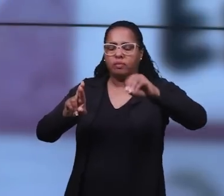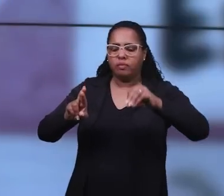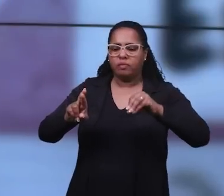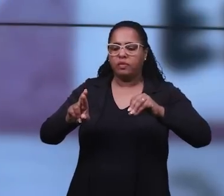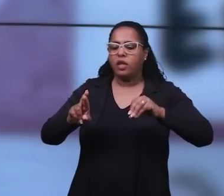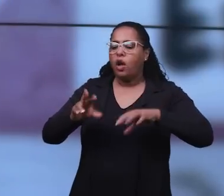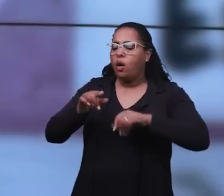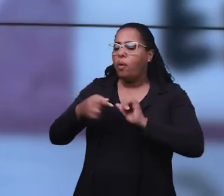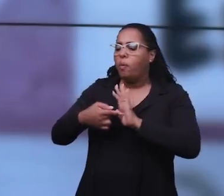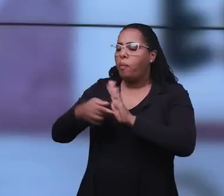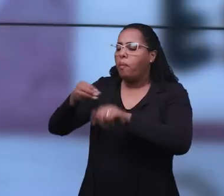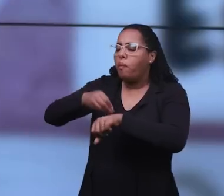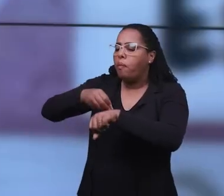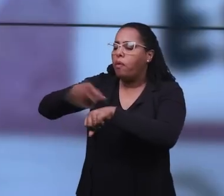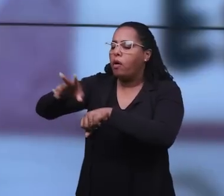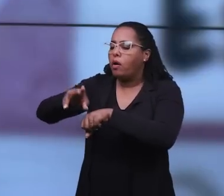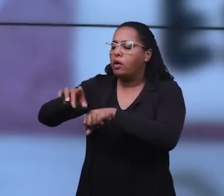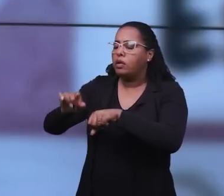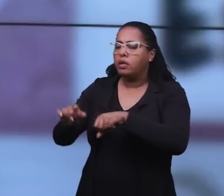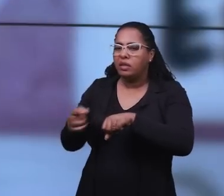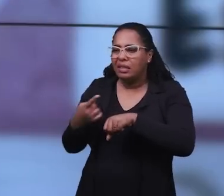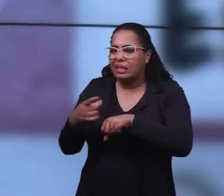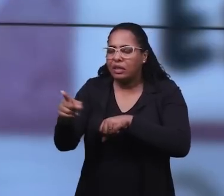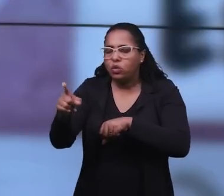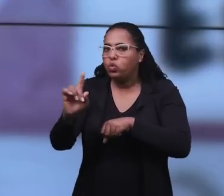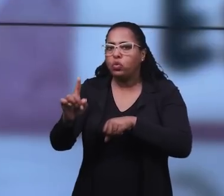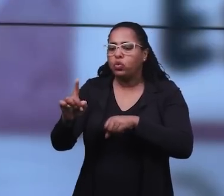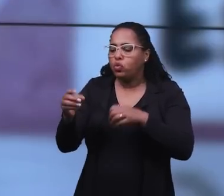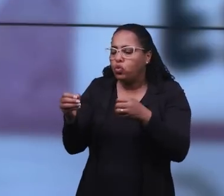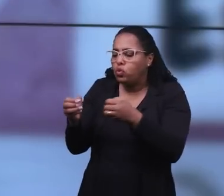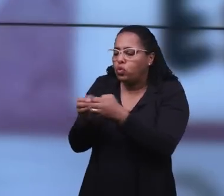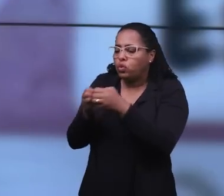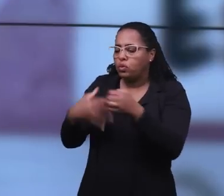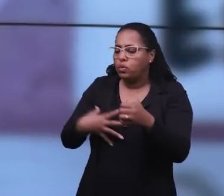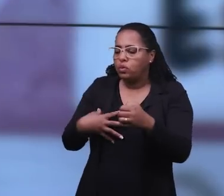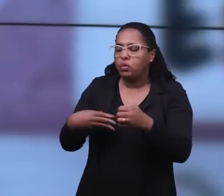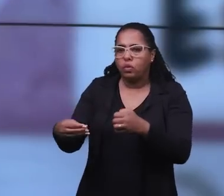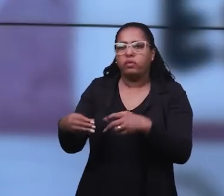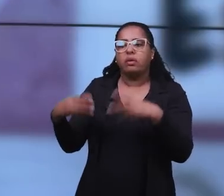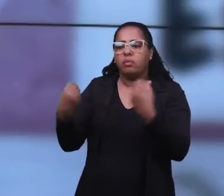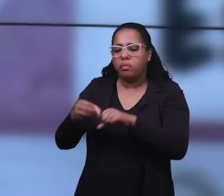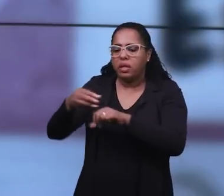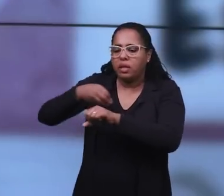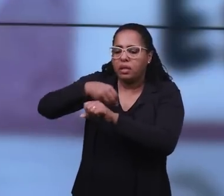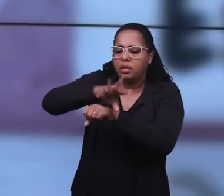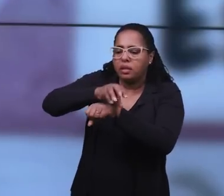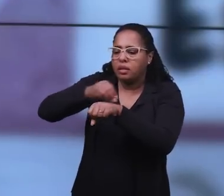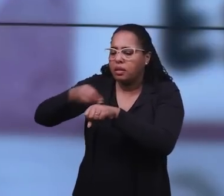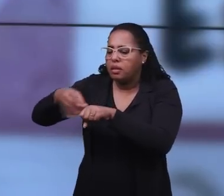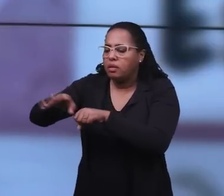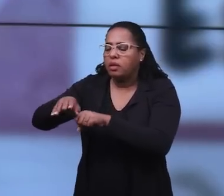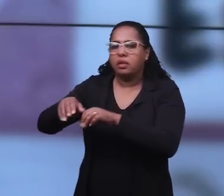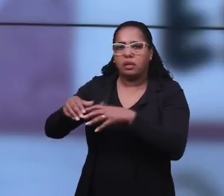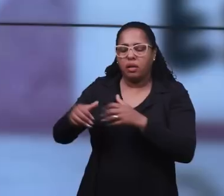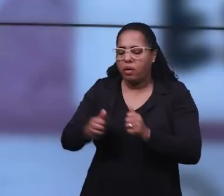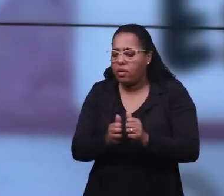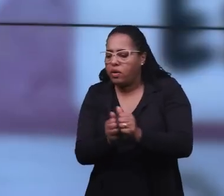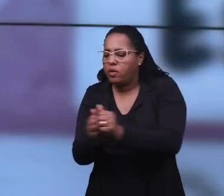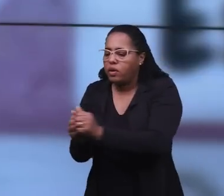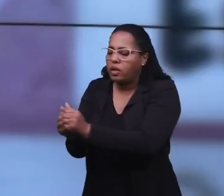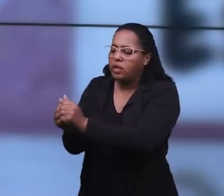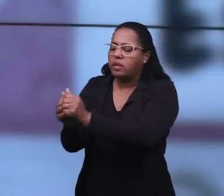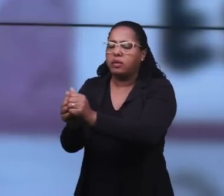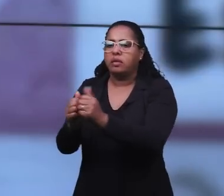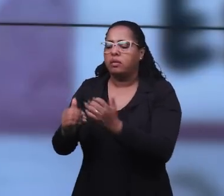de longe o caminho, mas é caminhar próximo aos filhos. Eles precisam de mediação e acompanhamento personalizado